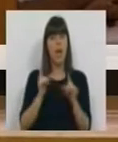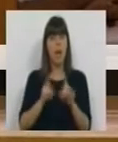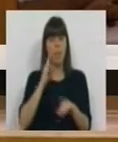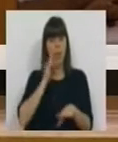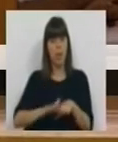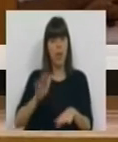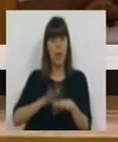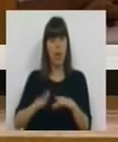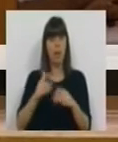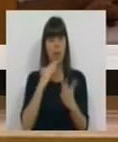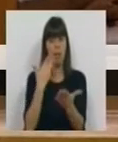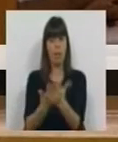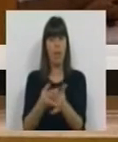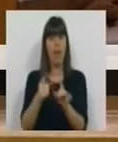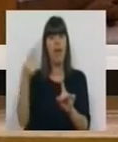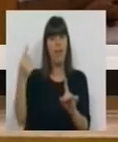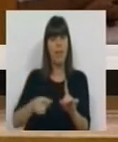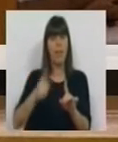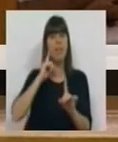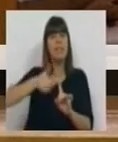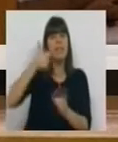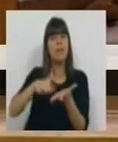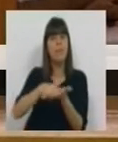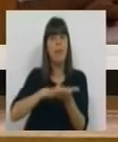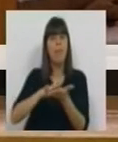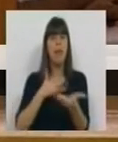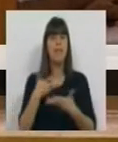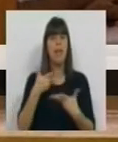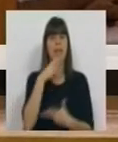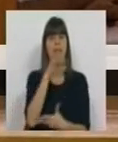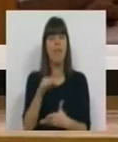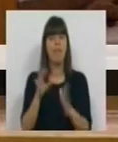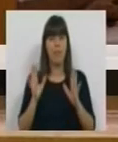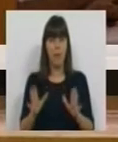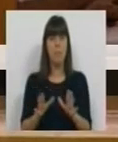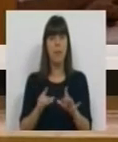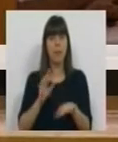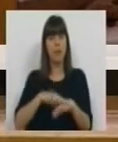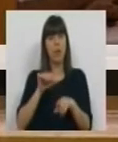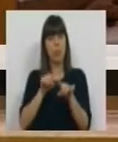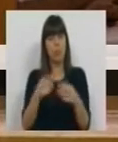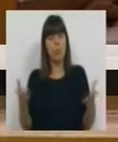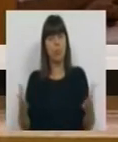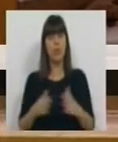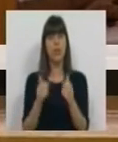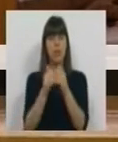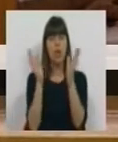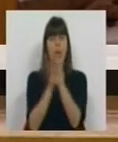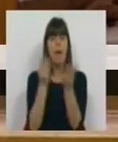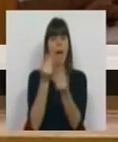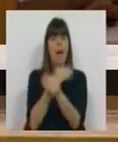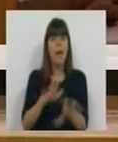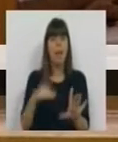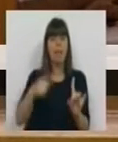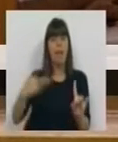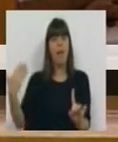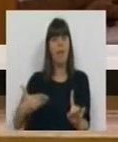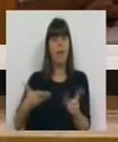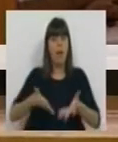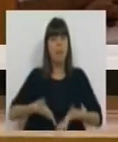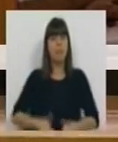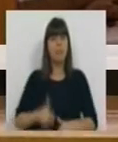o carinho e o afeto devem ser a base das relações familiares. E por isso mesmo, todas as crianças têm